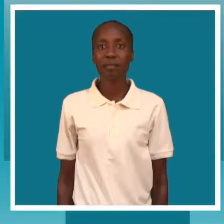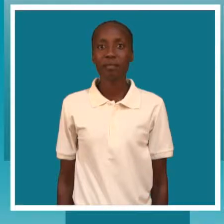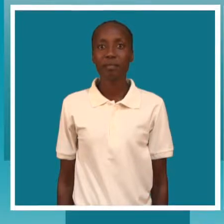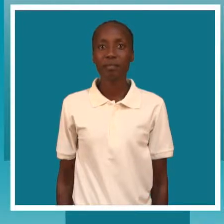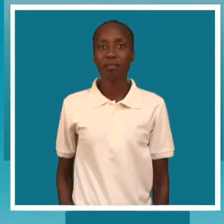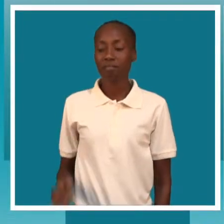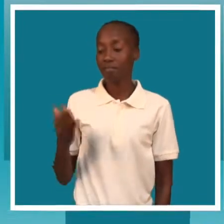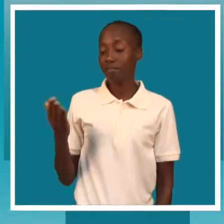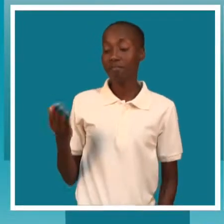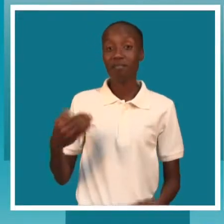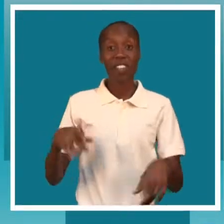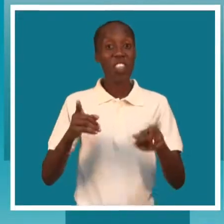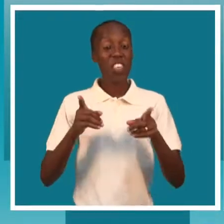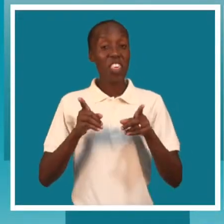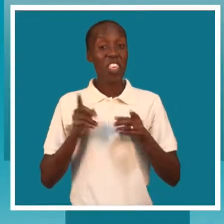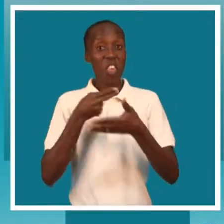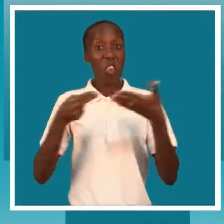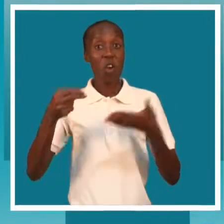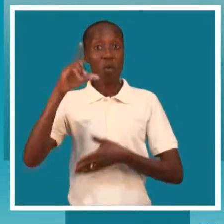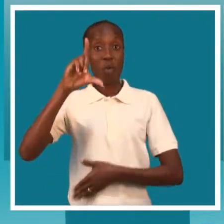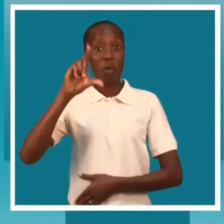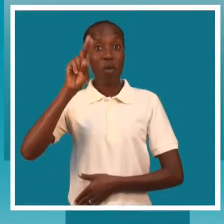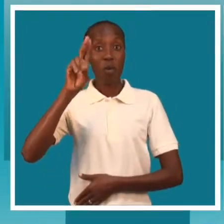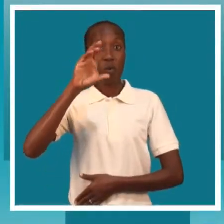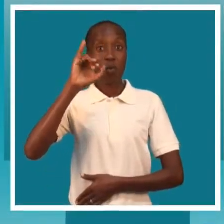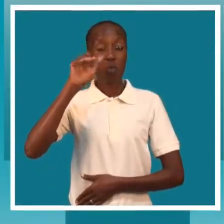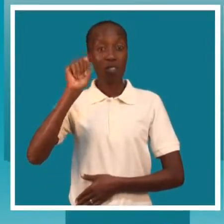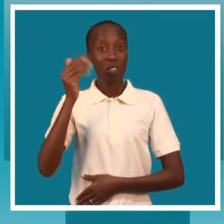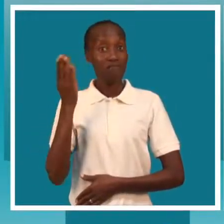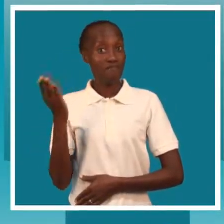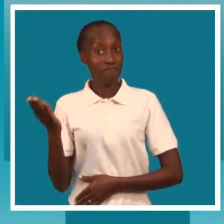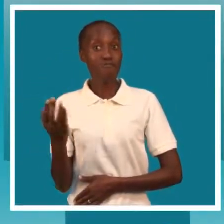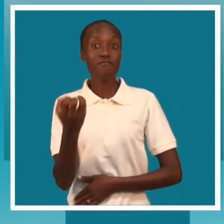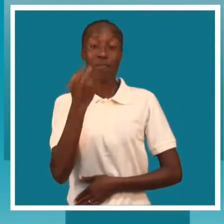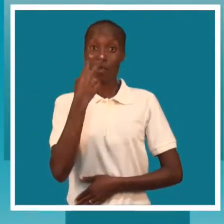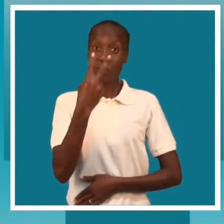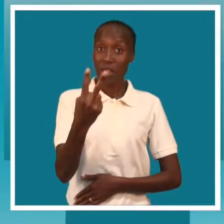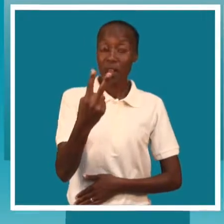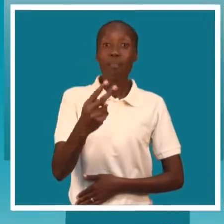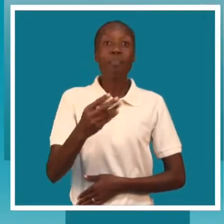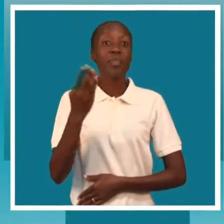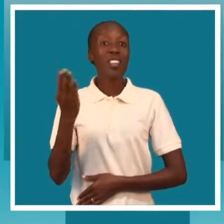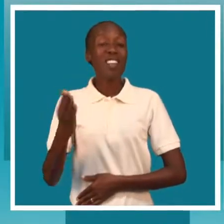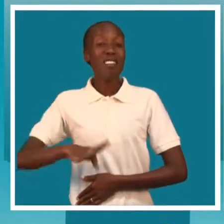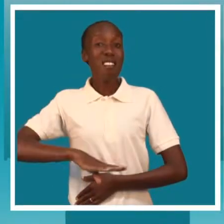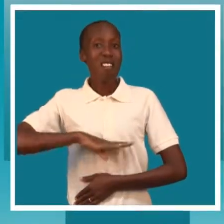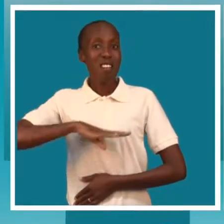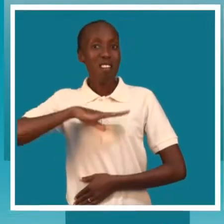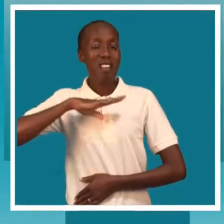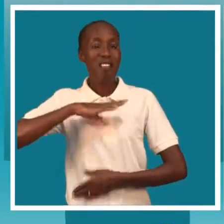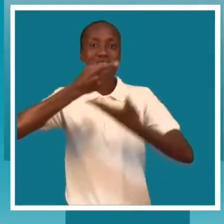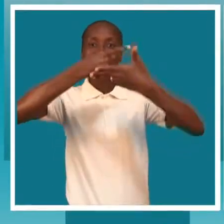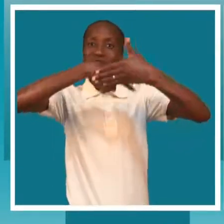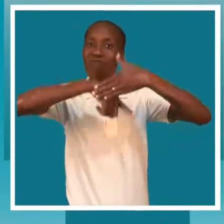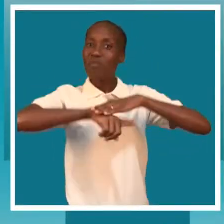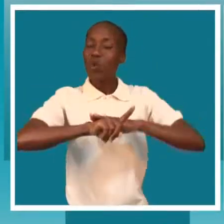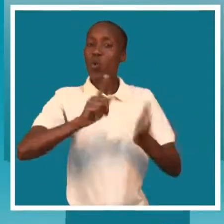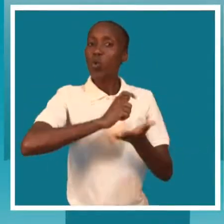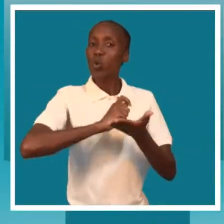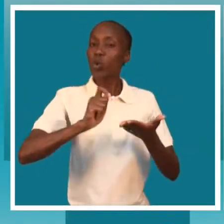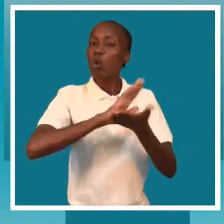Chama-se Lúcia Janota. Como se pode ver pelas imagens, ela está em